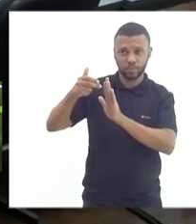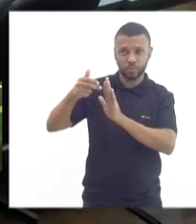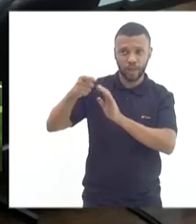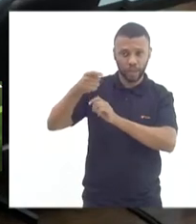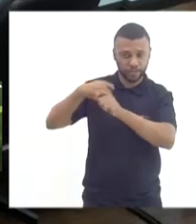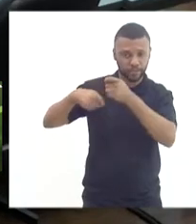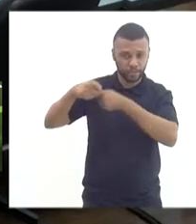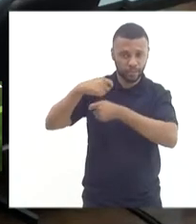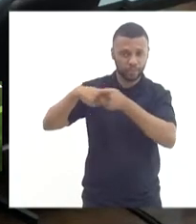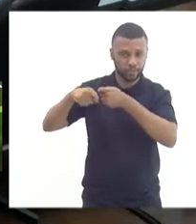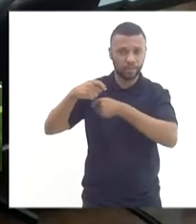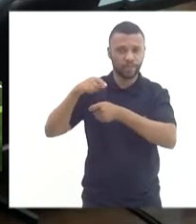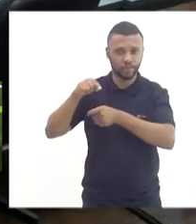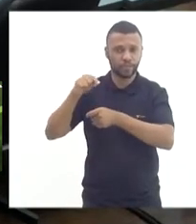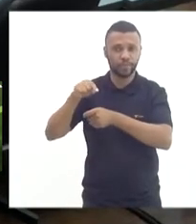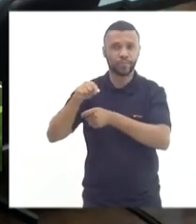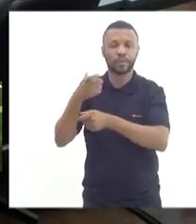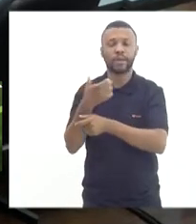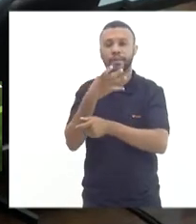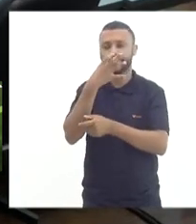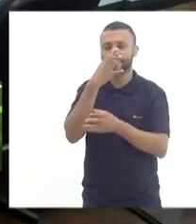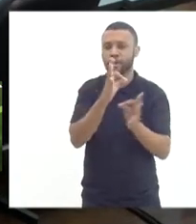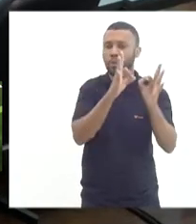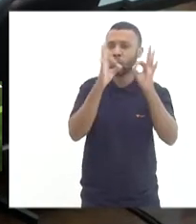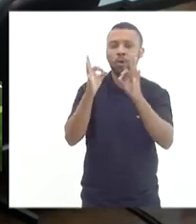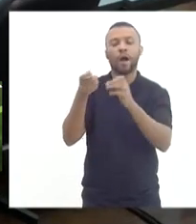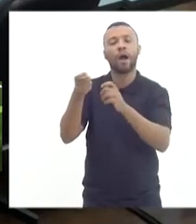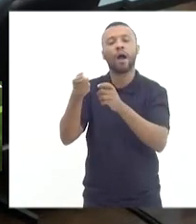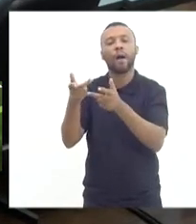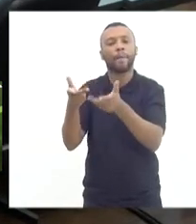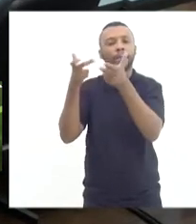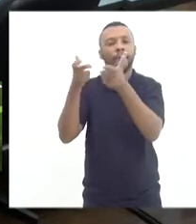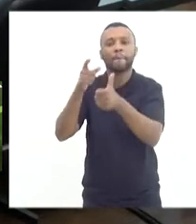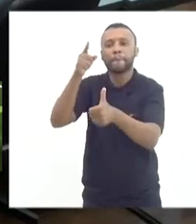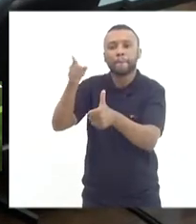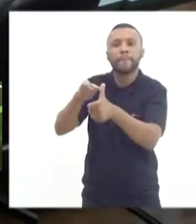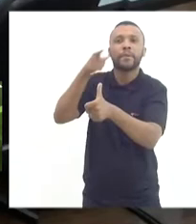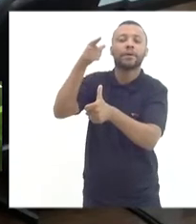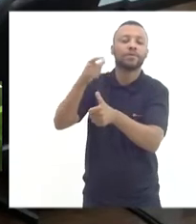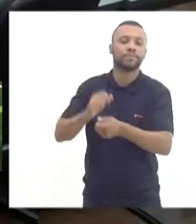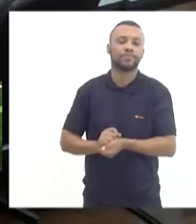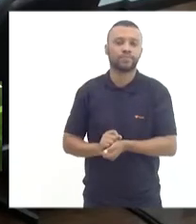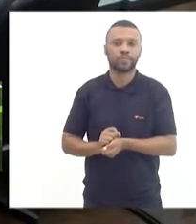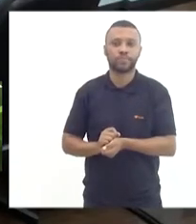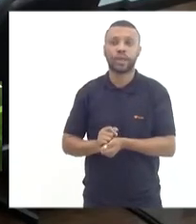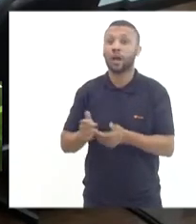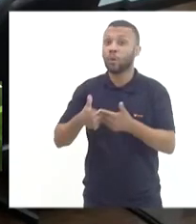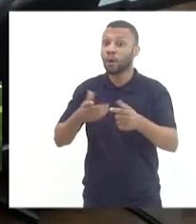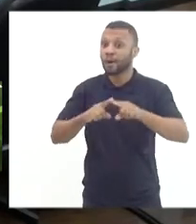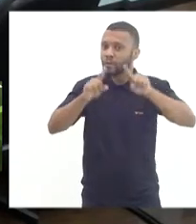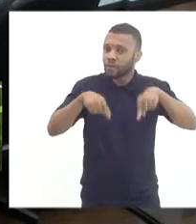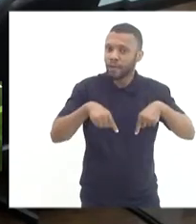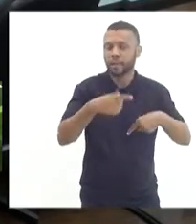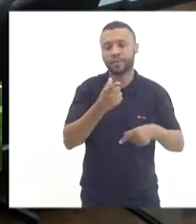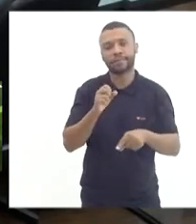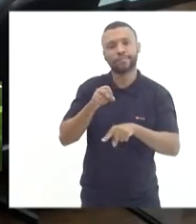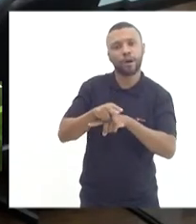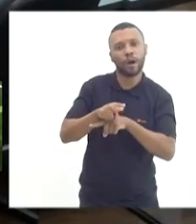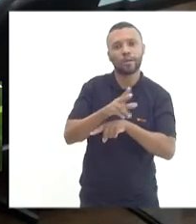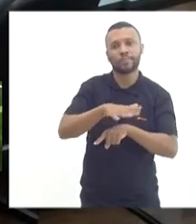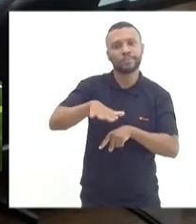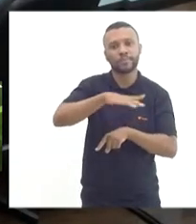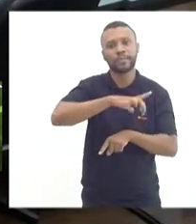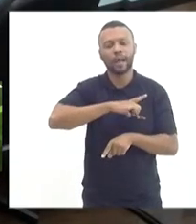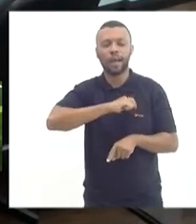fazer uma observação aqui. Em primeiro lugar, qualquer auditor fiscal que entre em qualquer estabelecimento que sofre